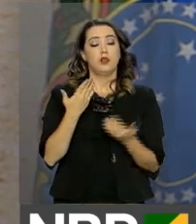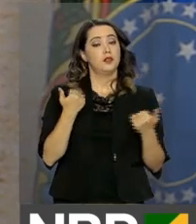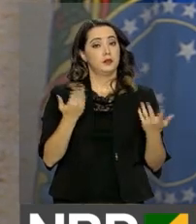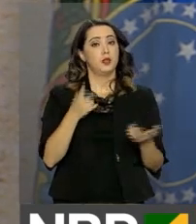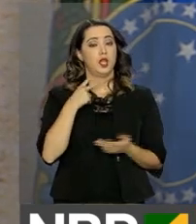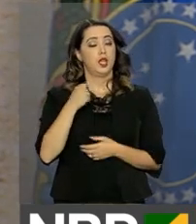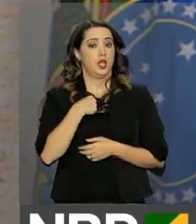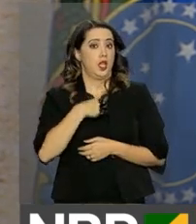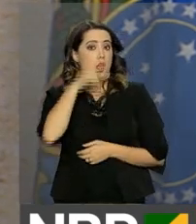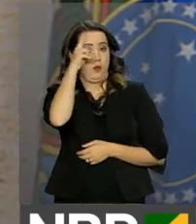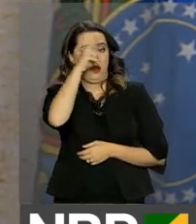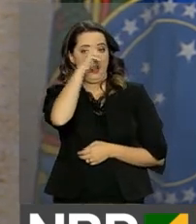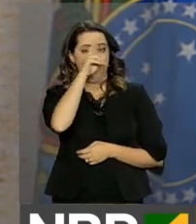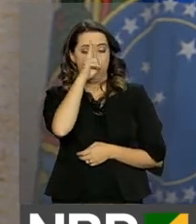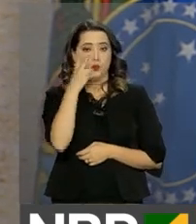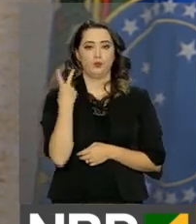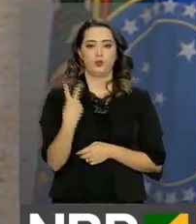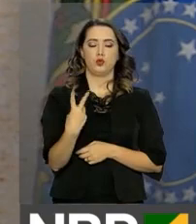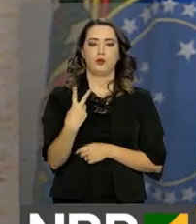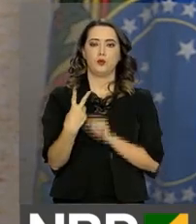1955. E eu me lembro de